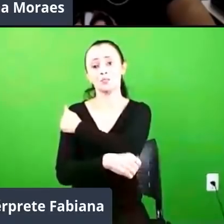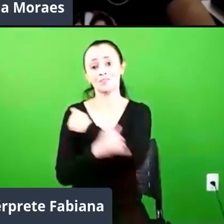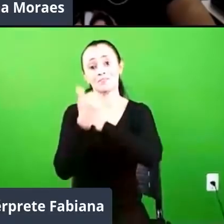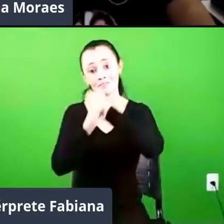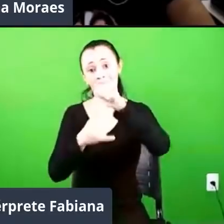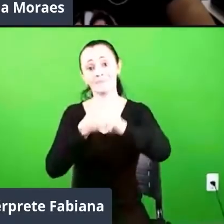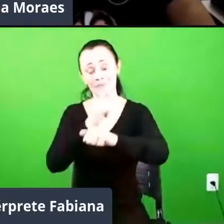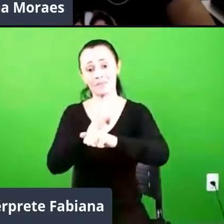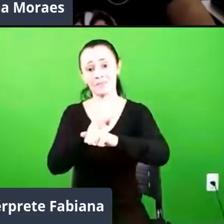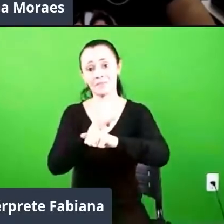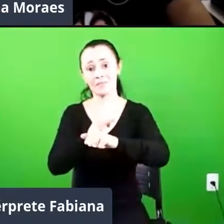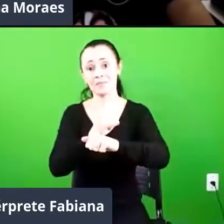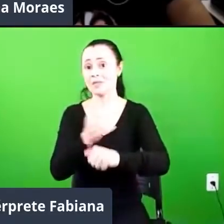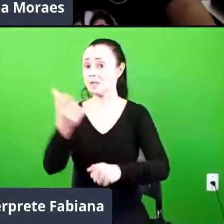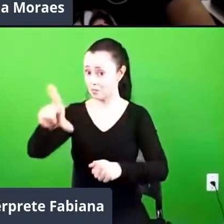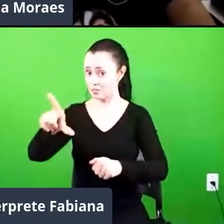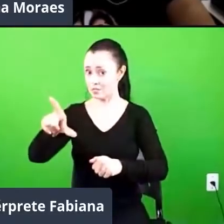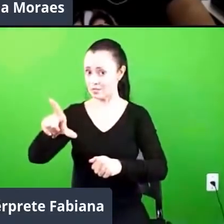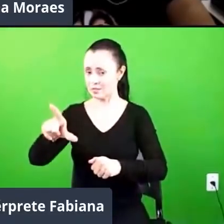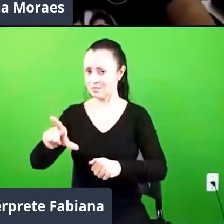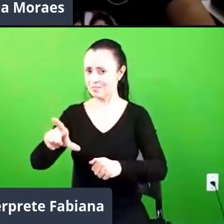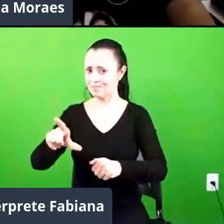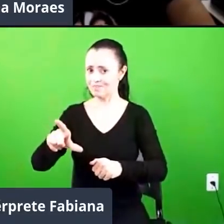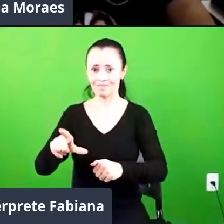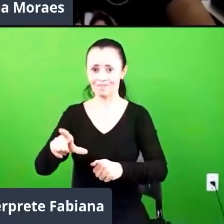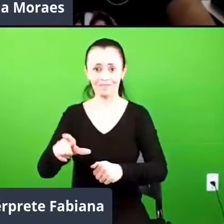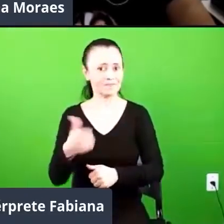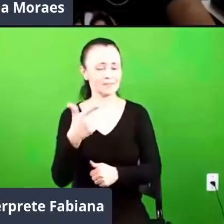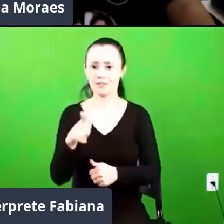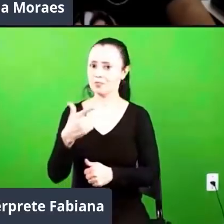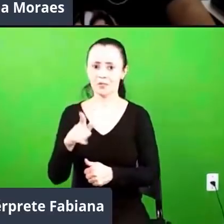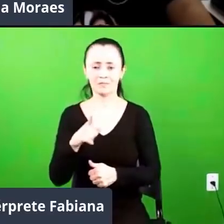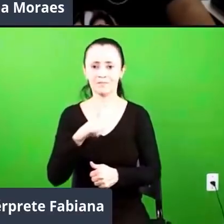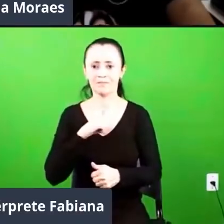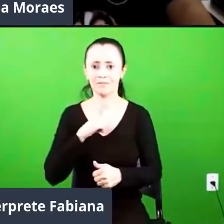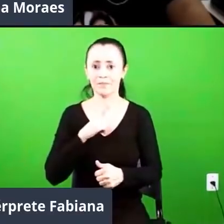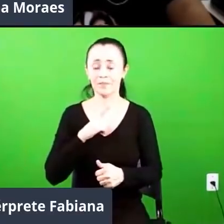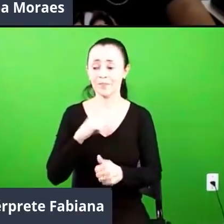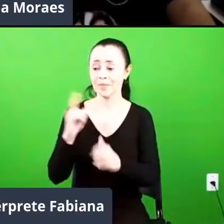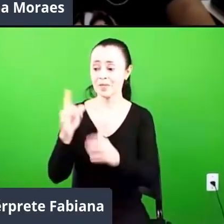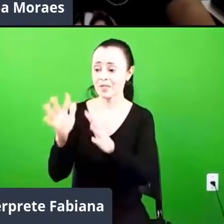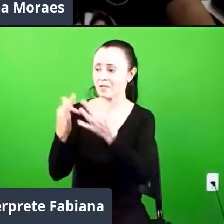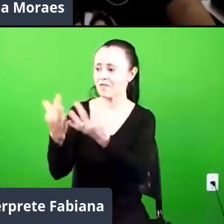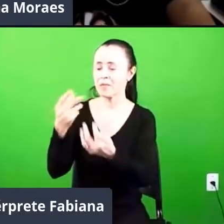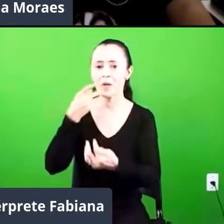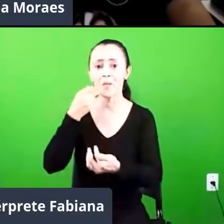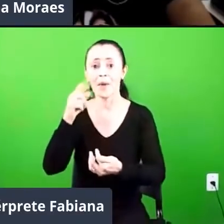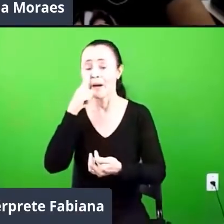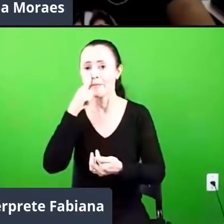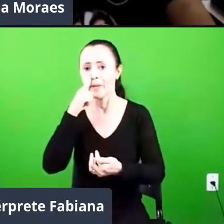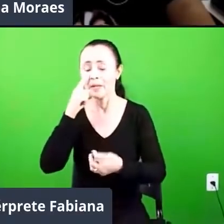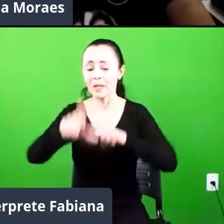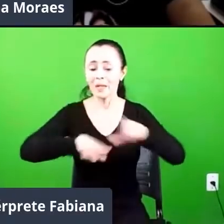tem acesso à internet. Nós temos alunos que os pais trabalham, os responsáveis trabalham, e que ele só pega o celular